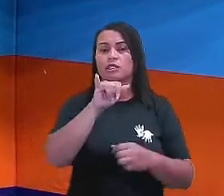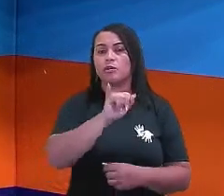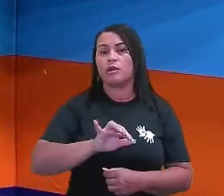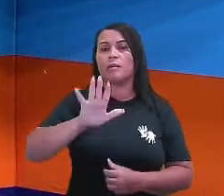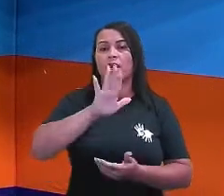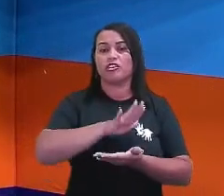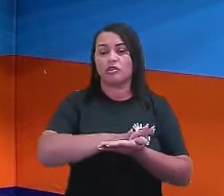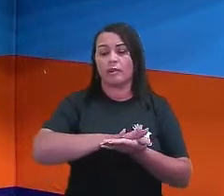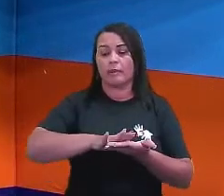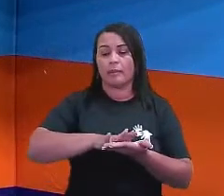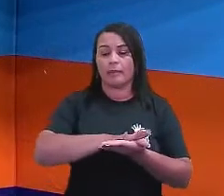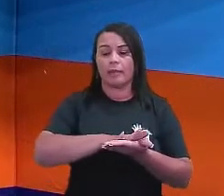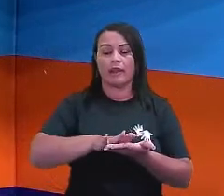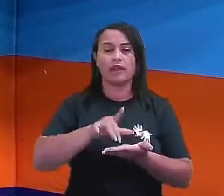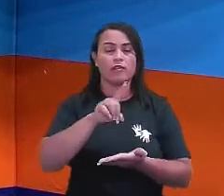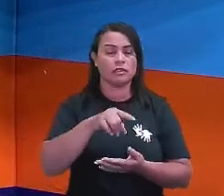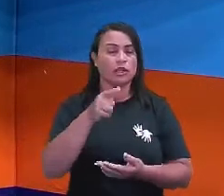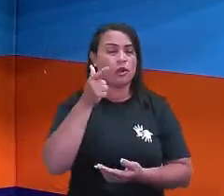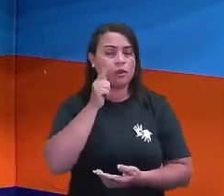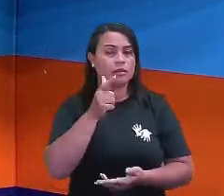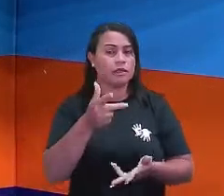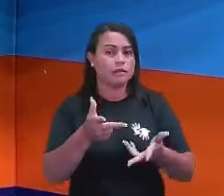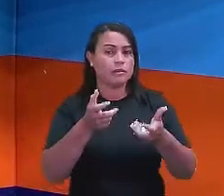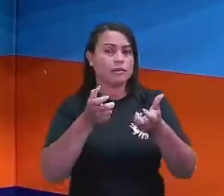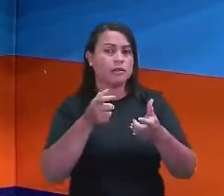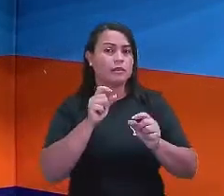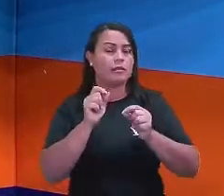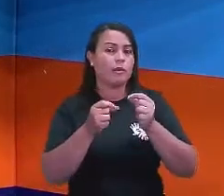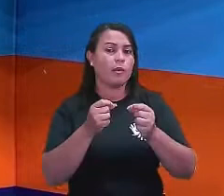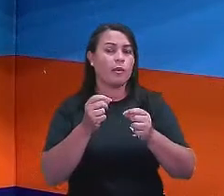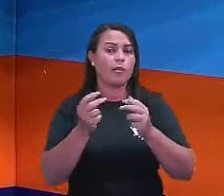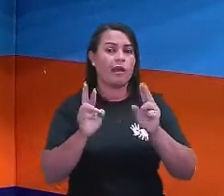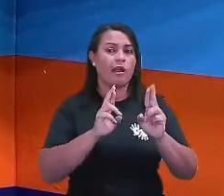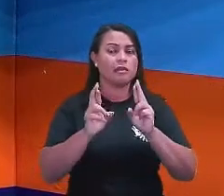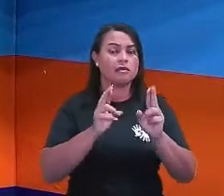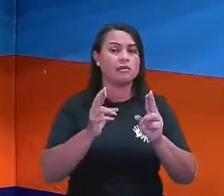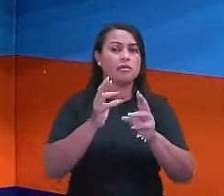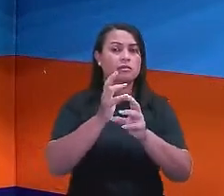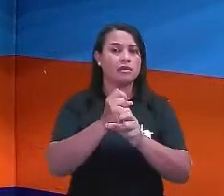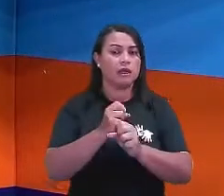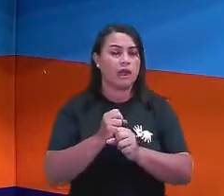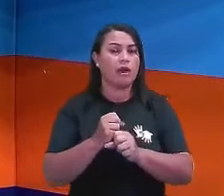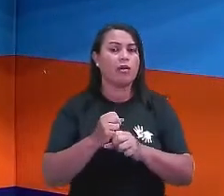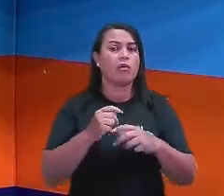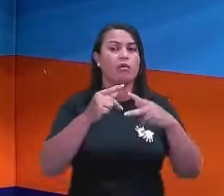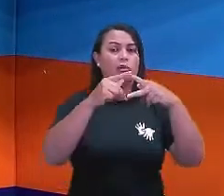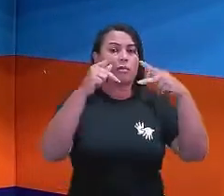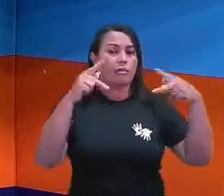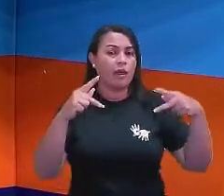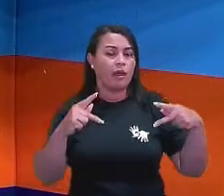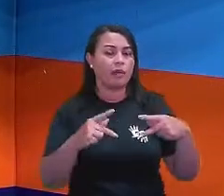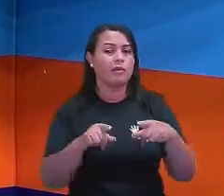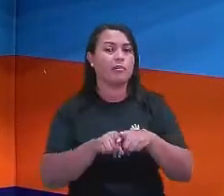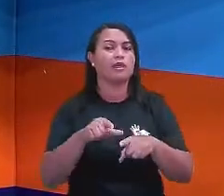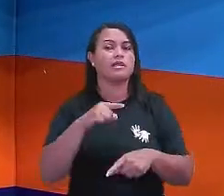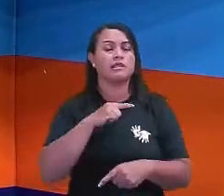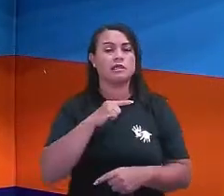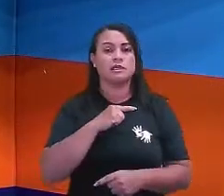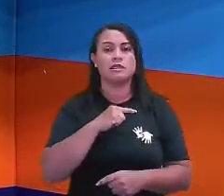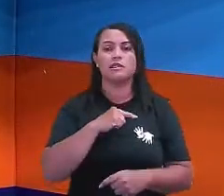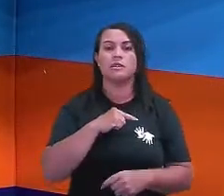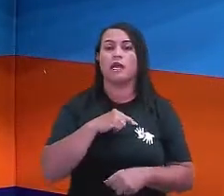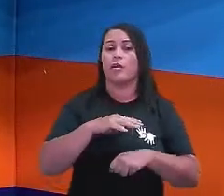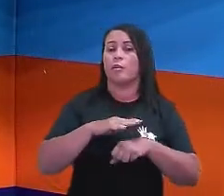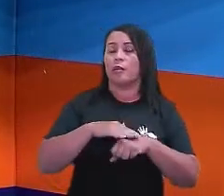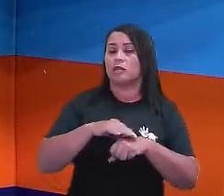plana. Né? E aí você consegue perceber na relação do cálculo de perímetro, na relação do cálculo de área, se há proporcionalidade ou